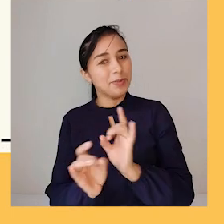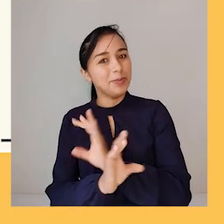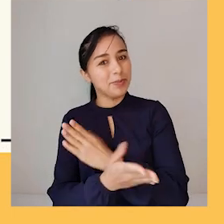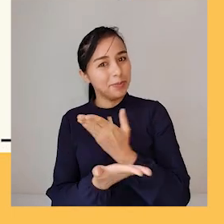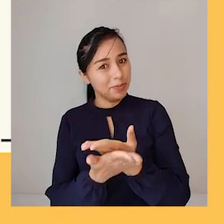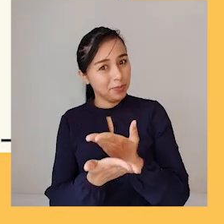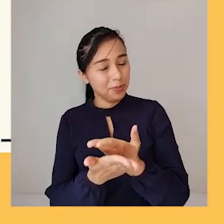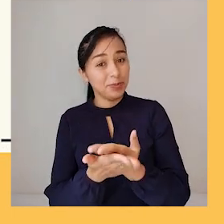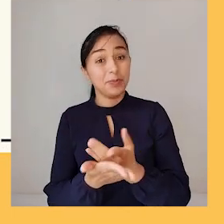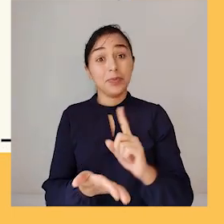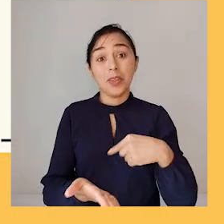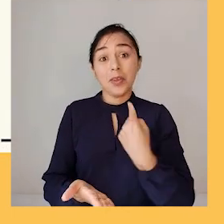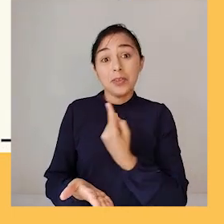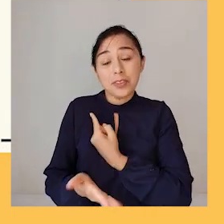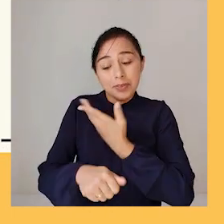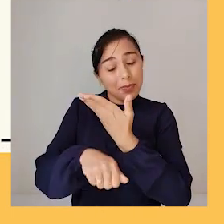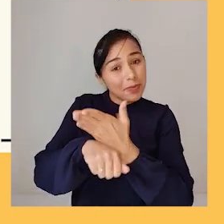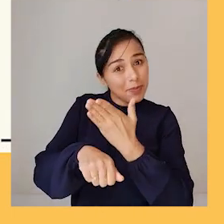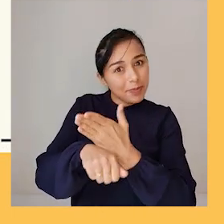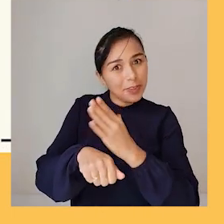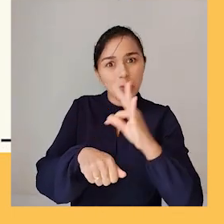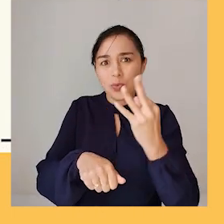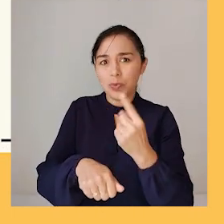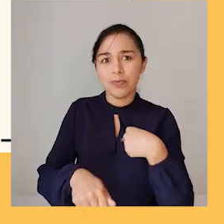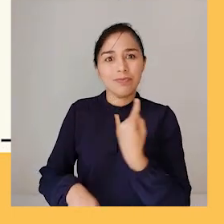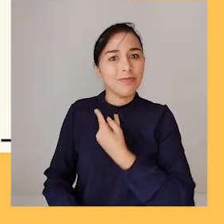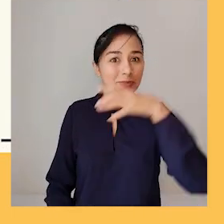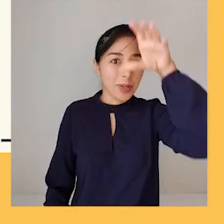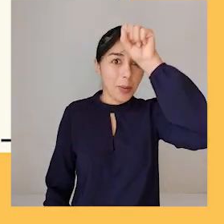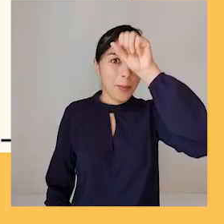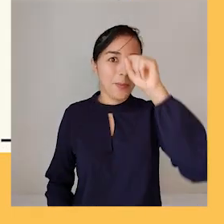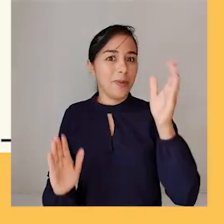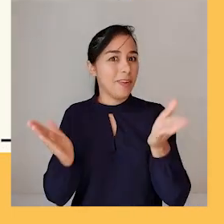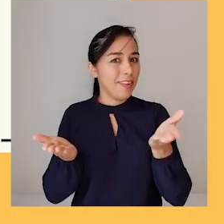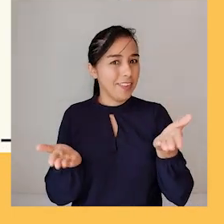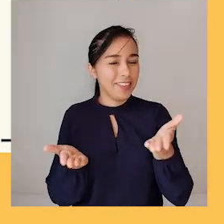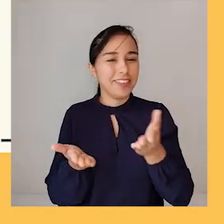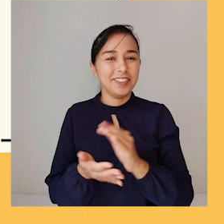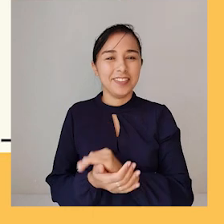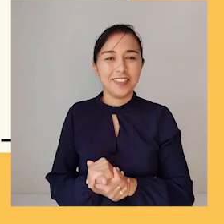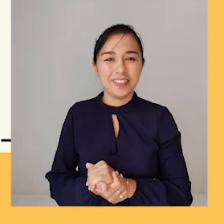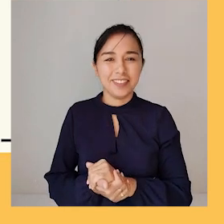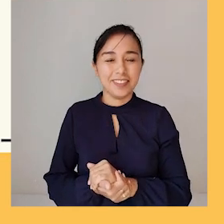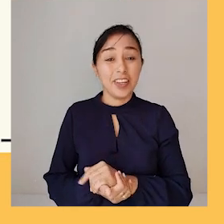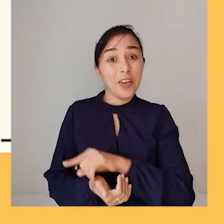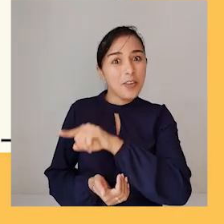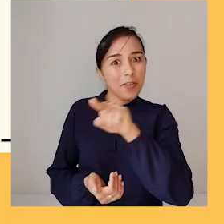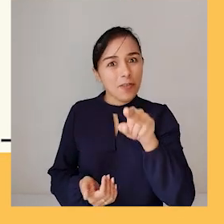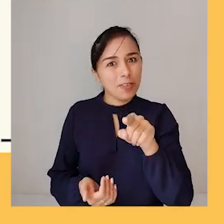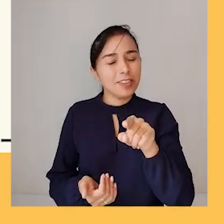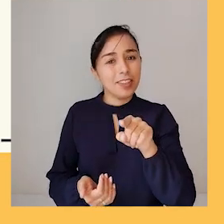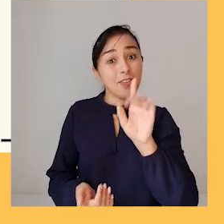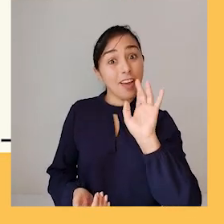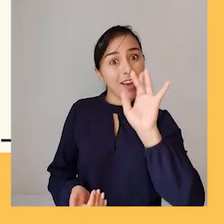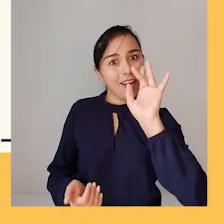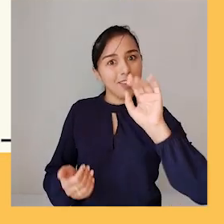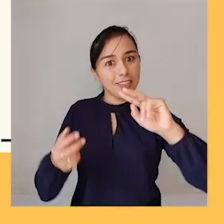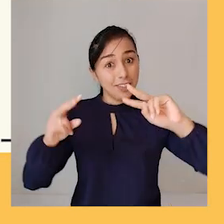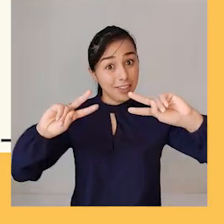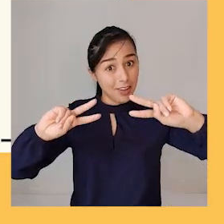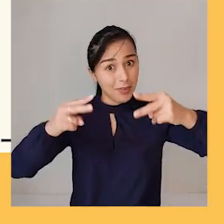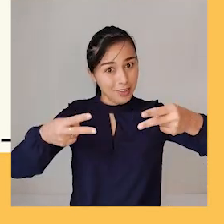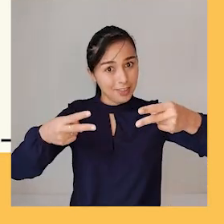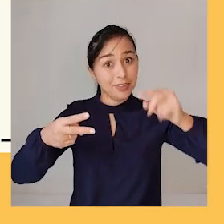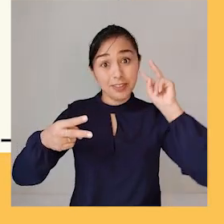aula, nós vamos praticar tudo que nós aprendemos ao longo desse momento juntos. Você vai acessar esse link que